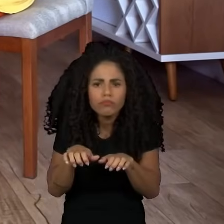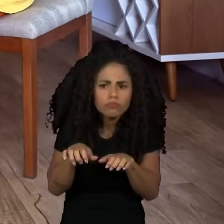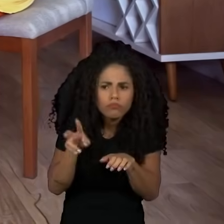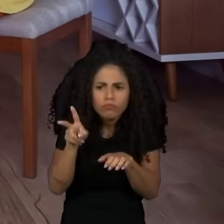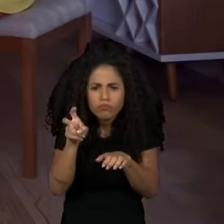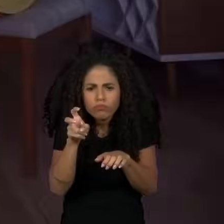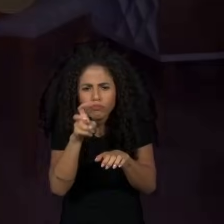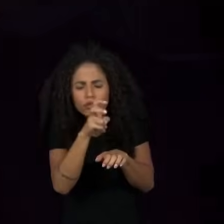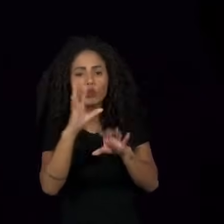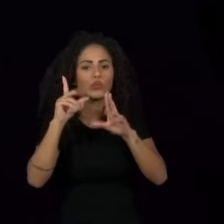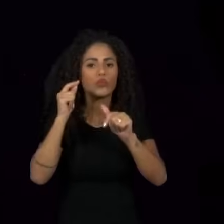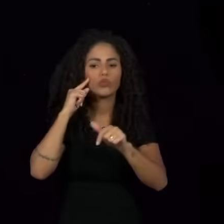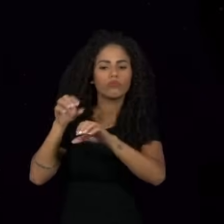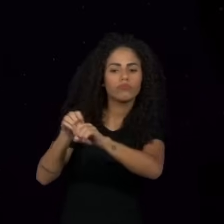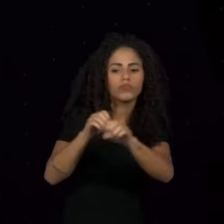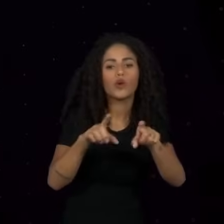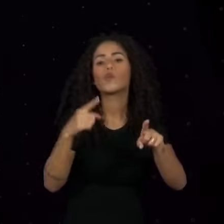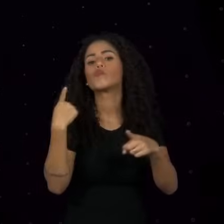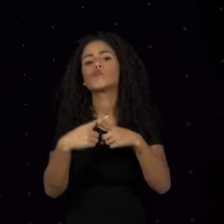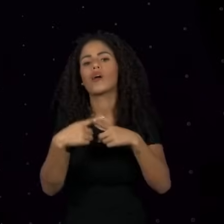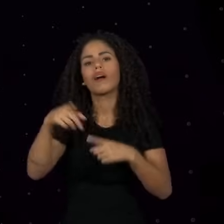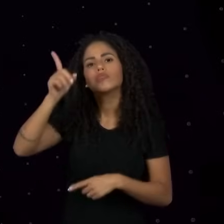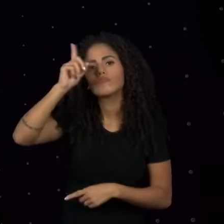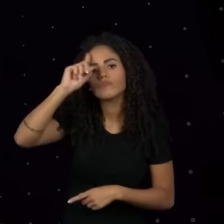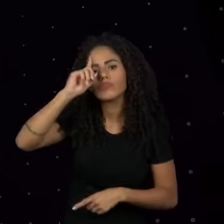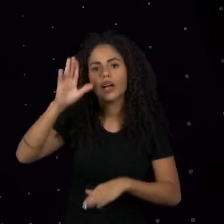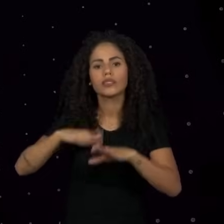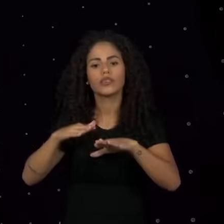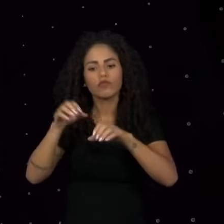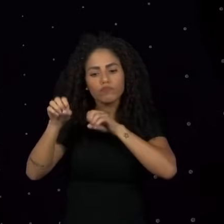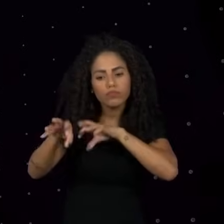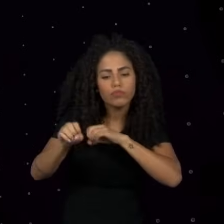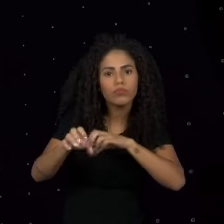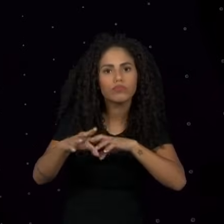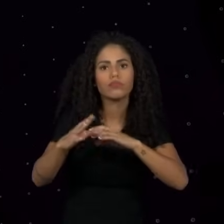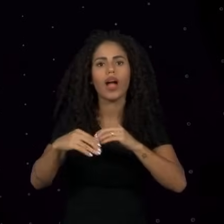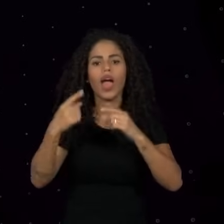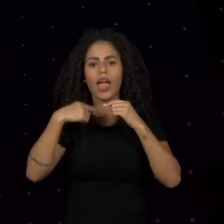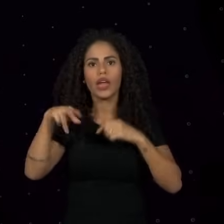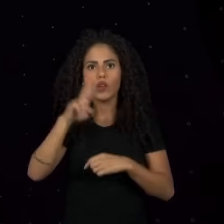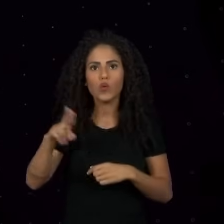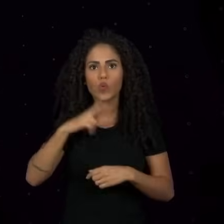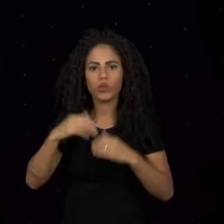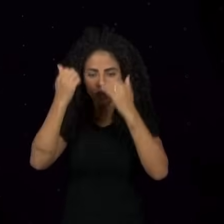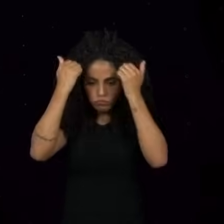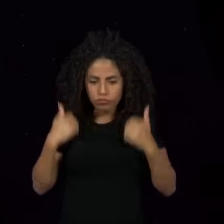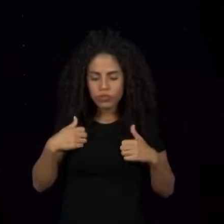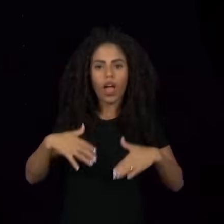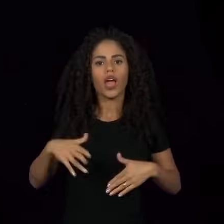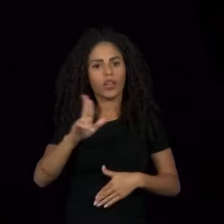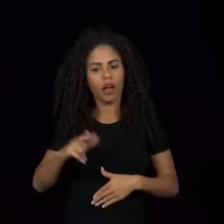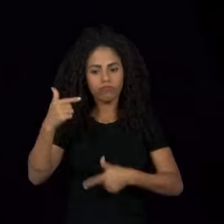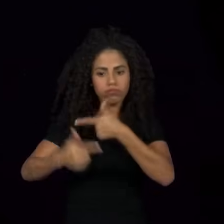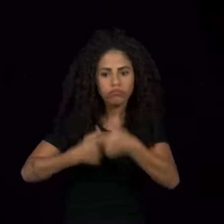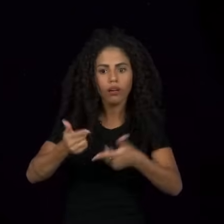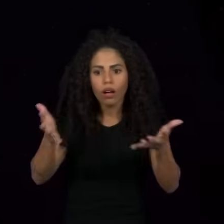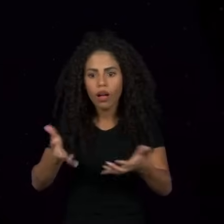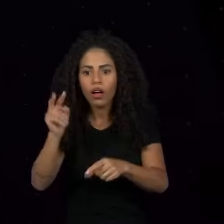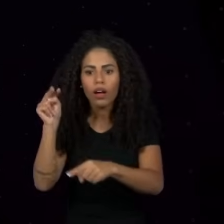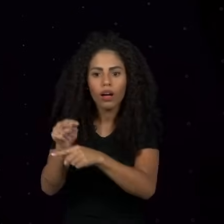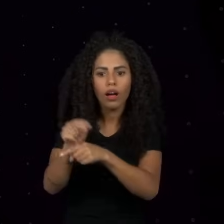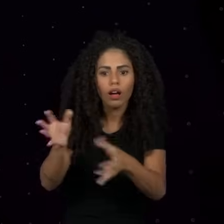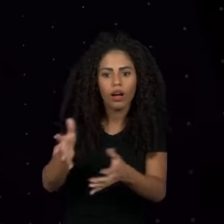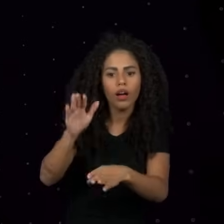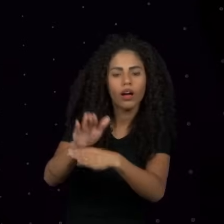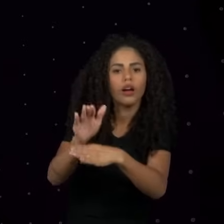reforçando para ele, porque no dia a dia, quando ele estiver em serviço, quando ele estiver com esse colete, ele entende que ele está trabalhando e que ele vai precisar